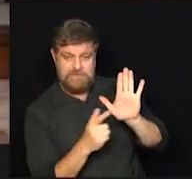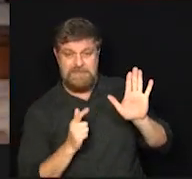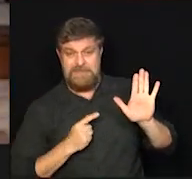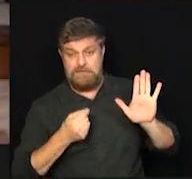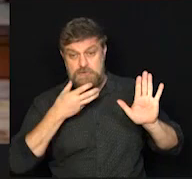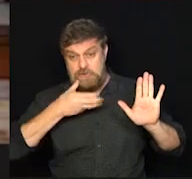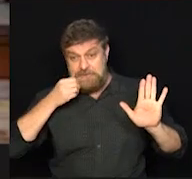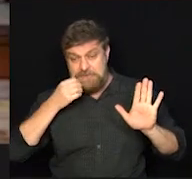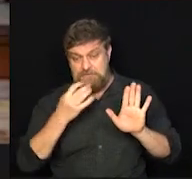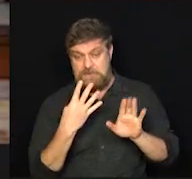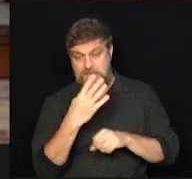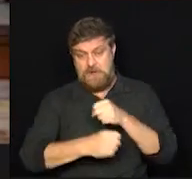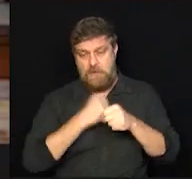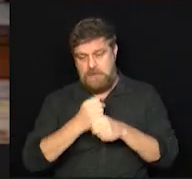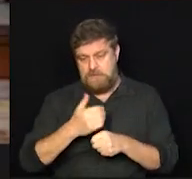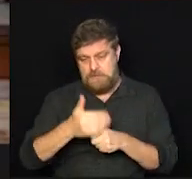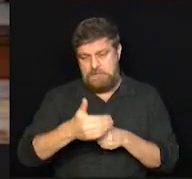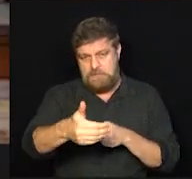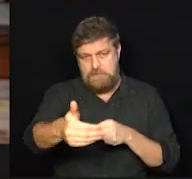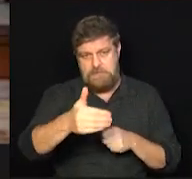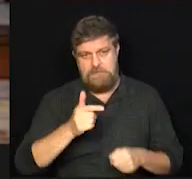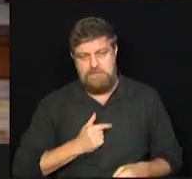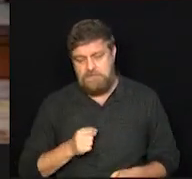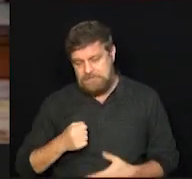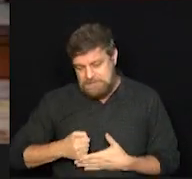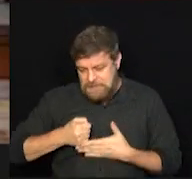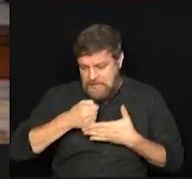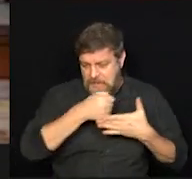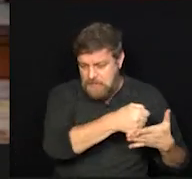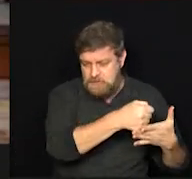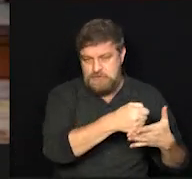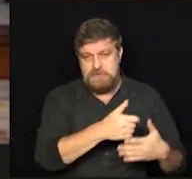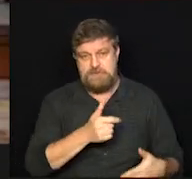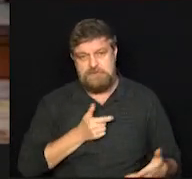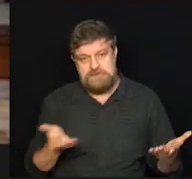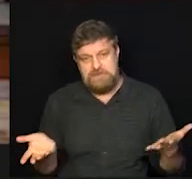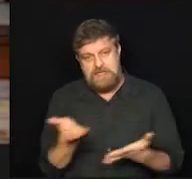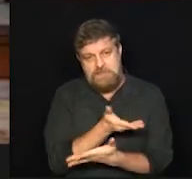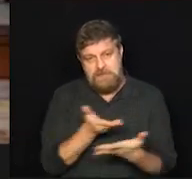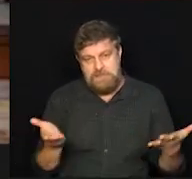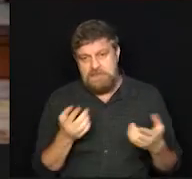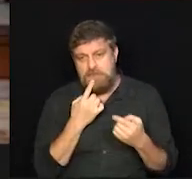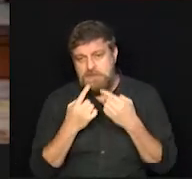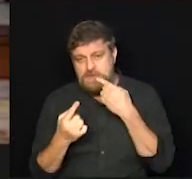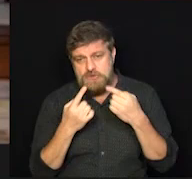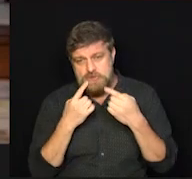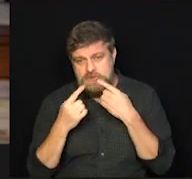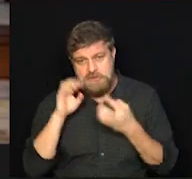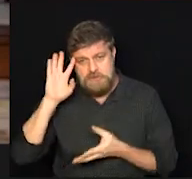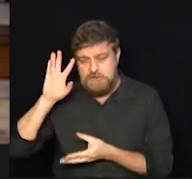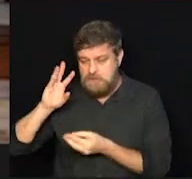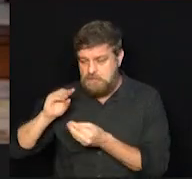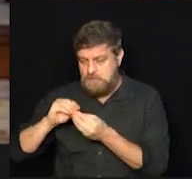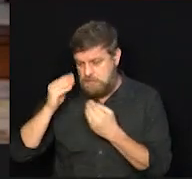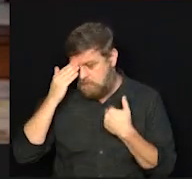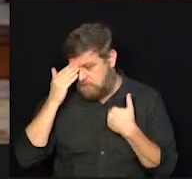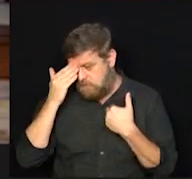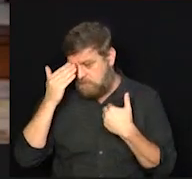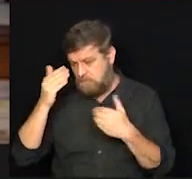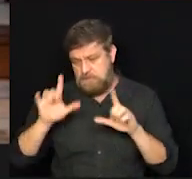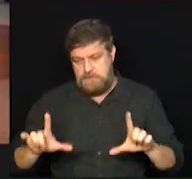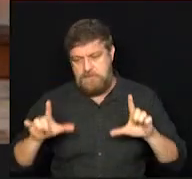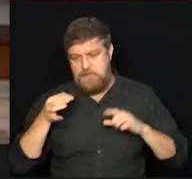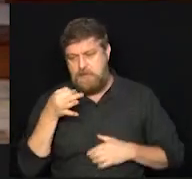plurianual desse governo que vocês possam aí nos ajudar nessa imprimir de ação e de água é isso agradeço demais